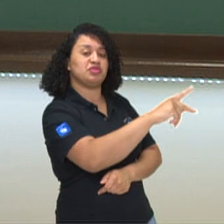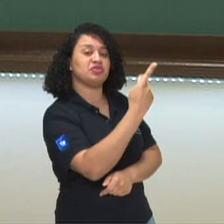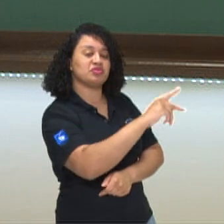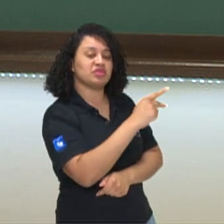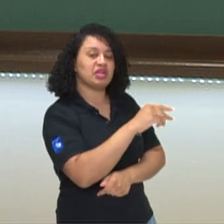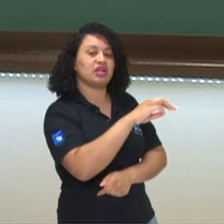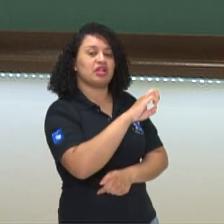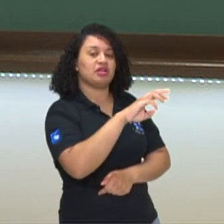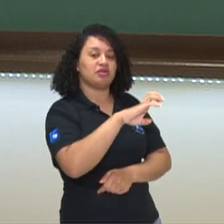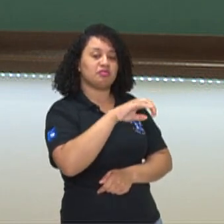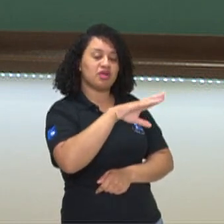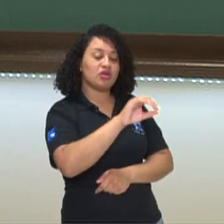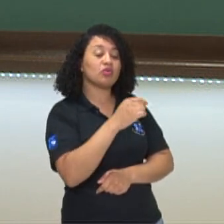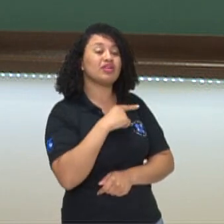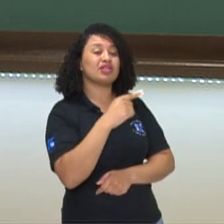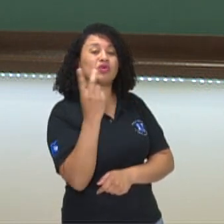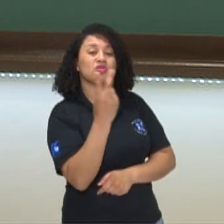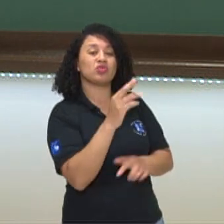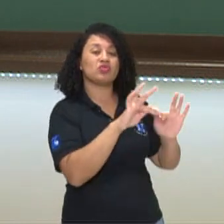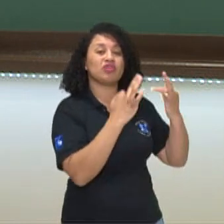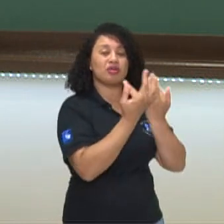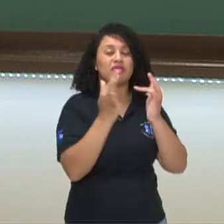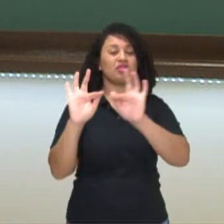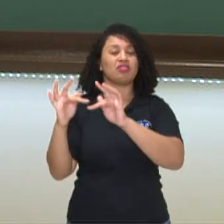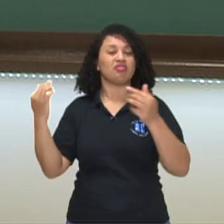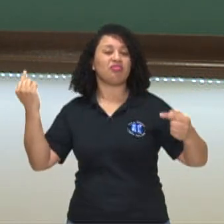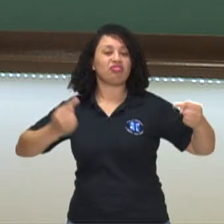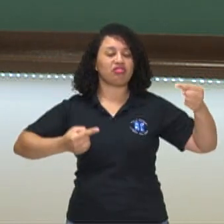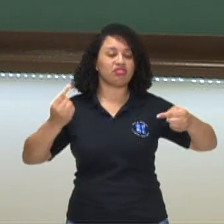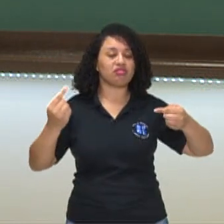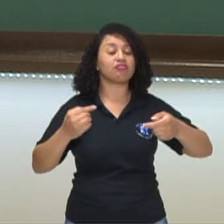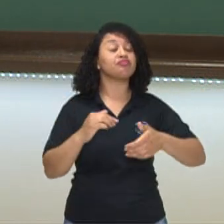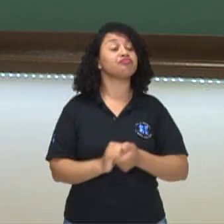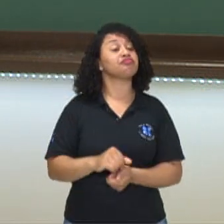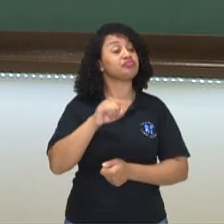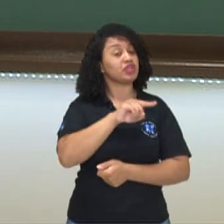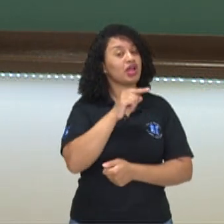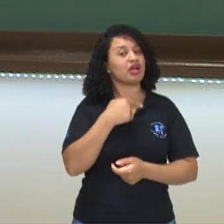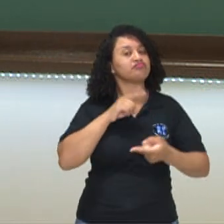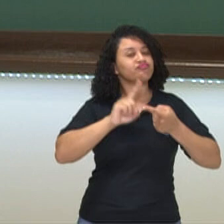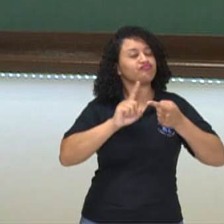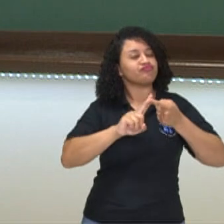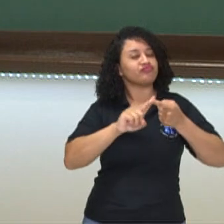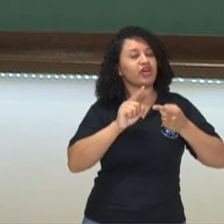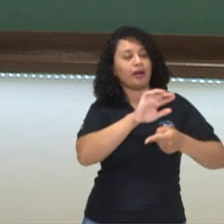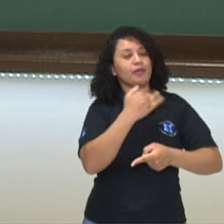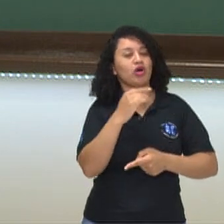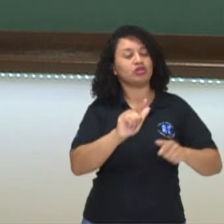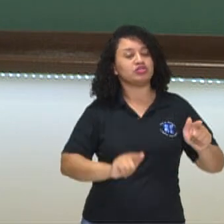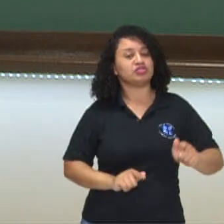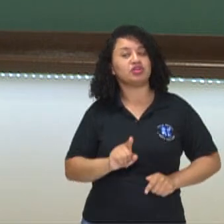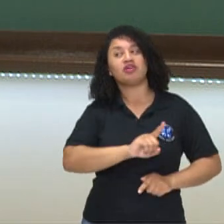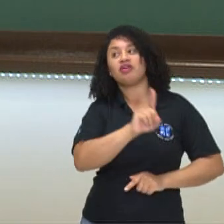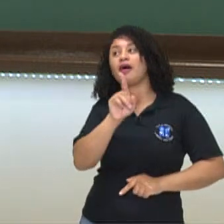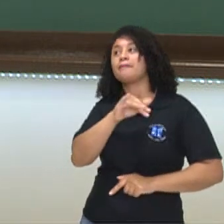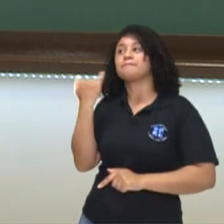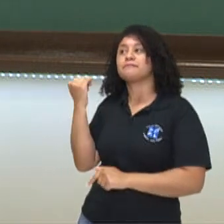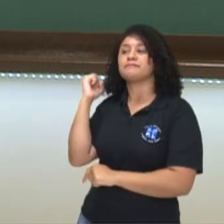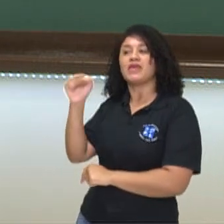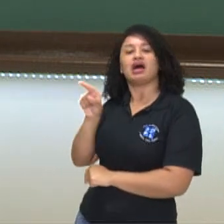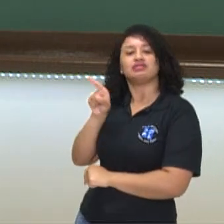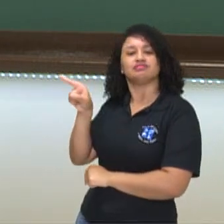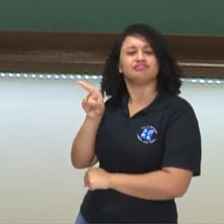as famílias. E Romeu, para vingar a morte do seu primo, Mercúrio, mata Benvolio. Então,